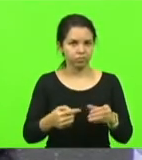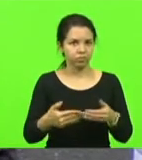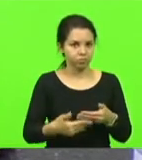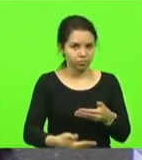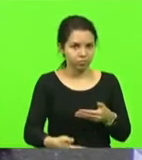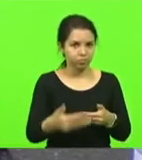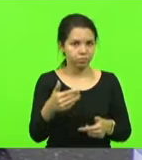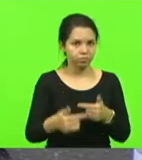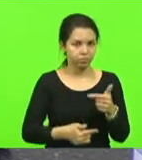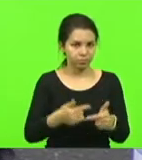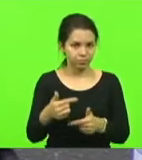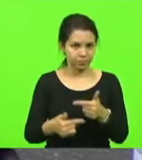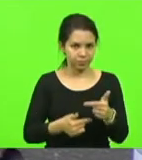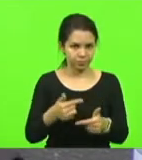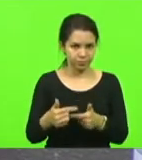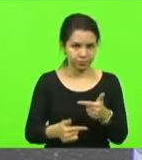trabalho